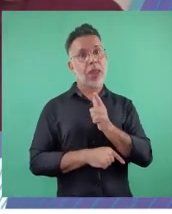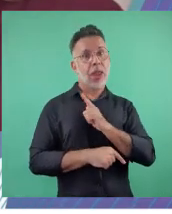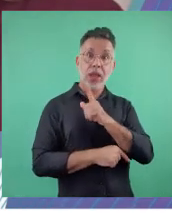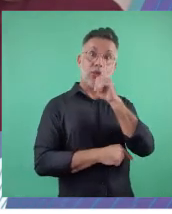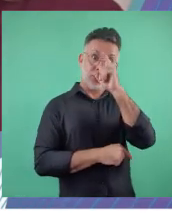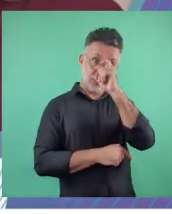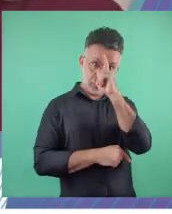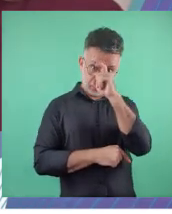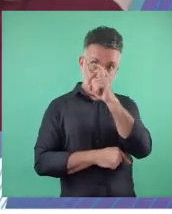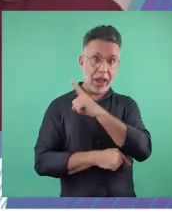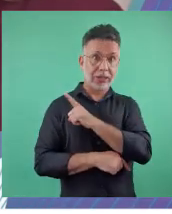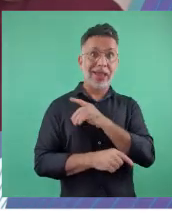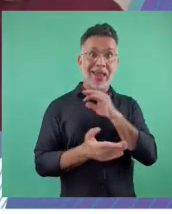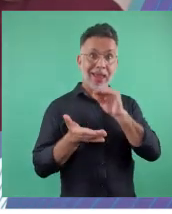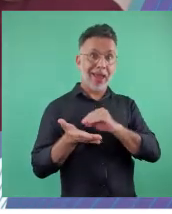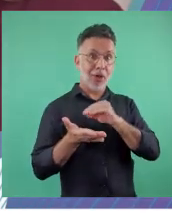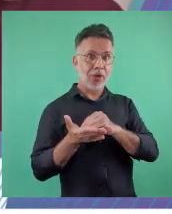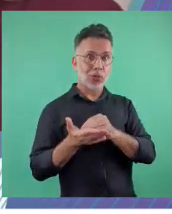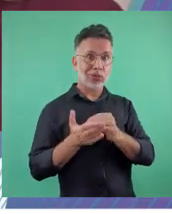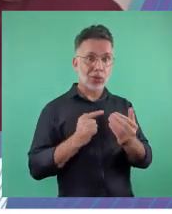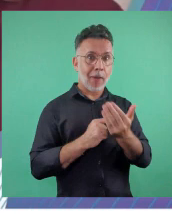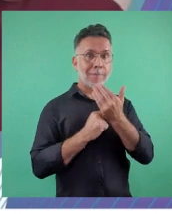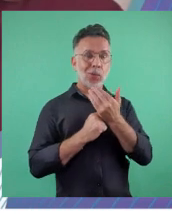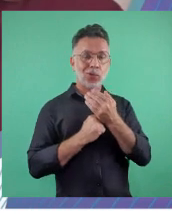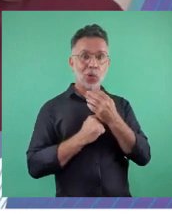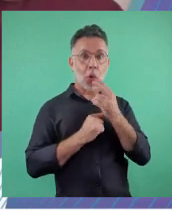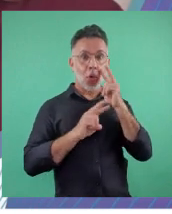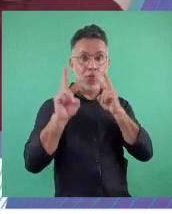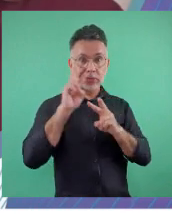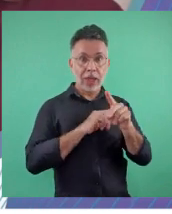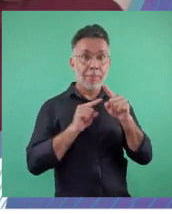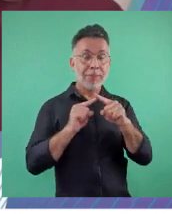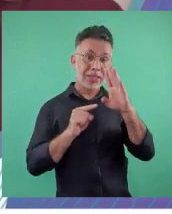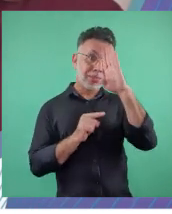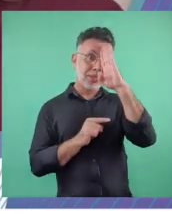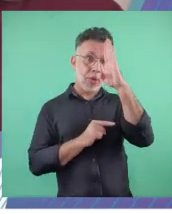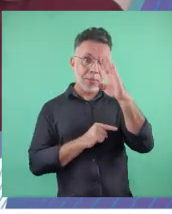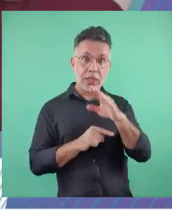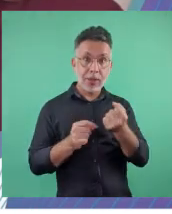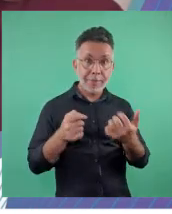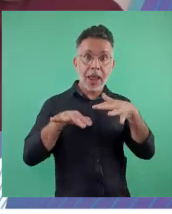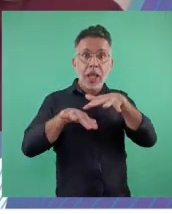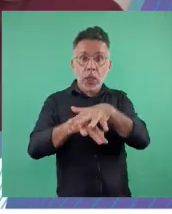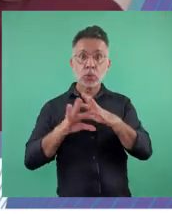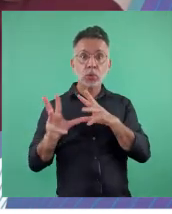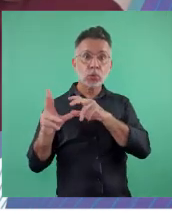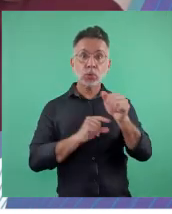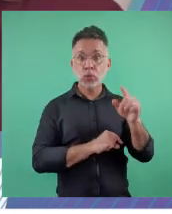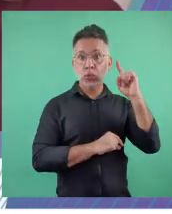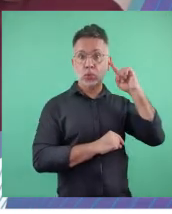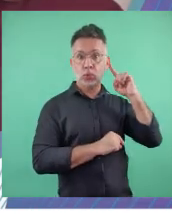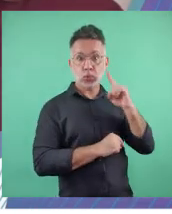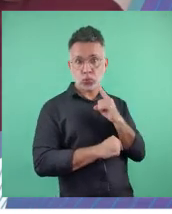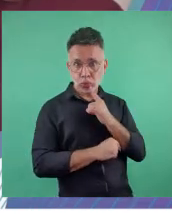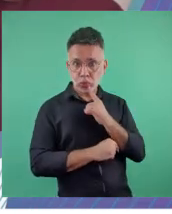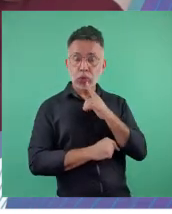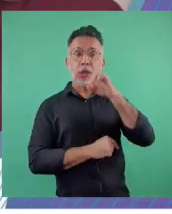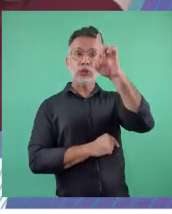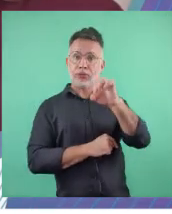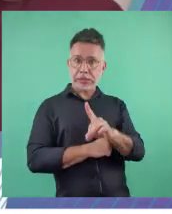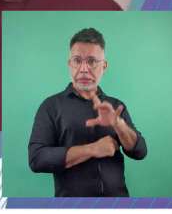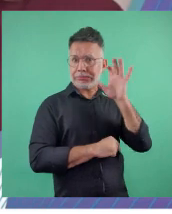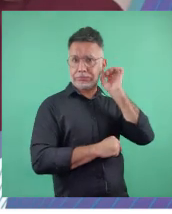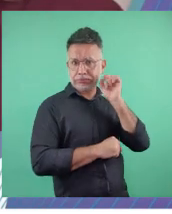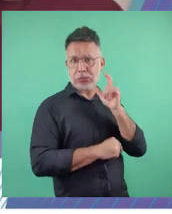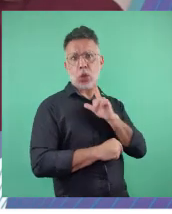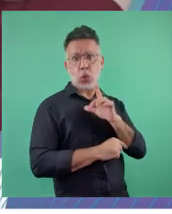gente já viu que realmente dificulta quando tem a falta do apoio visual, mas principalmente para incluir todos